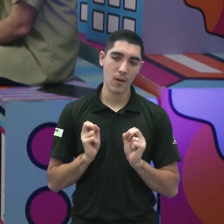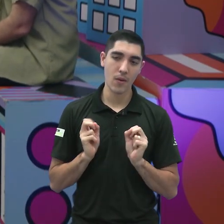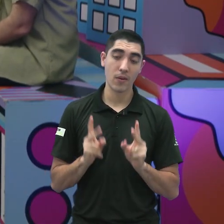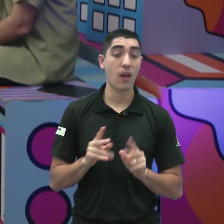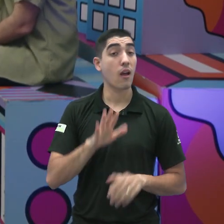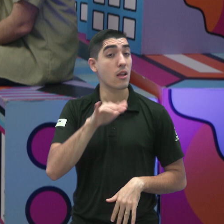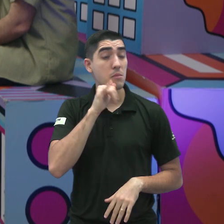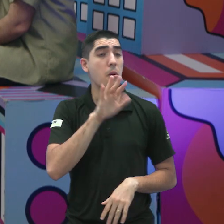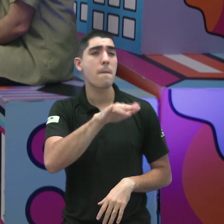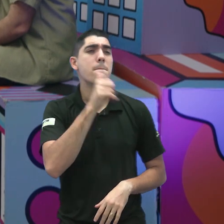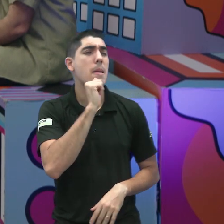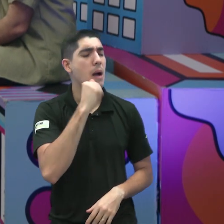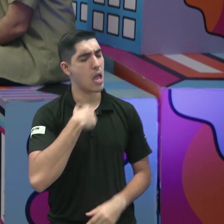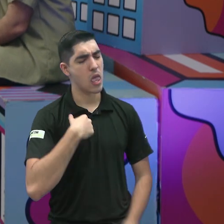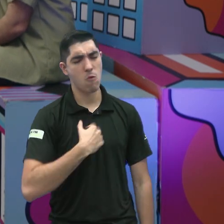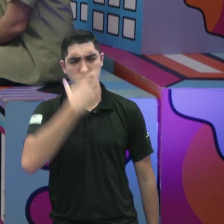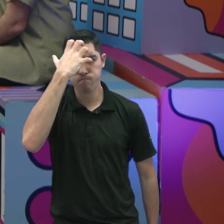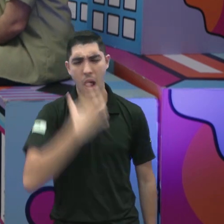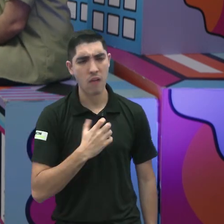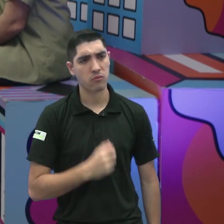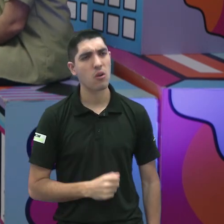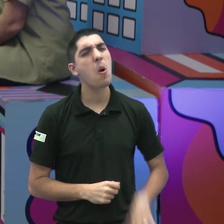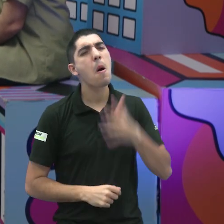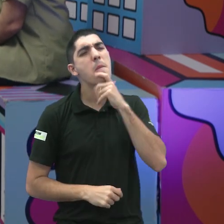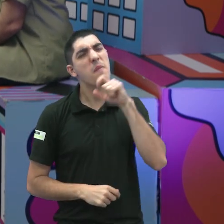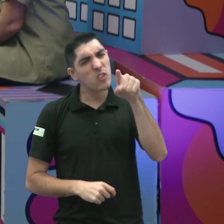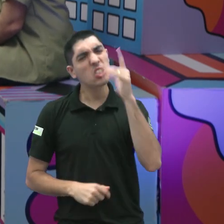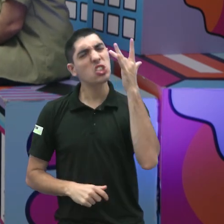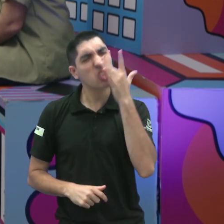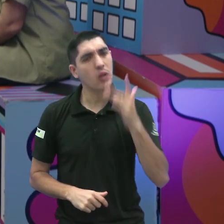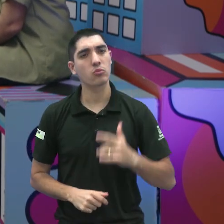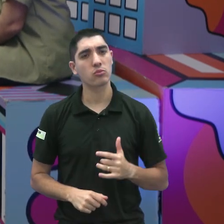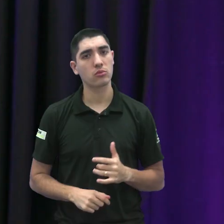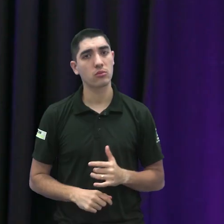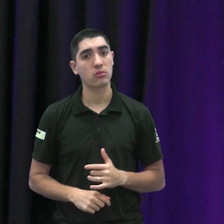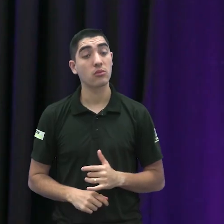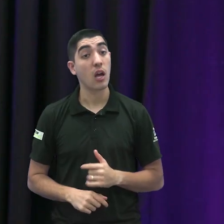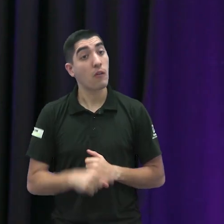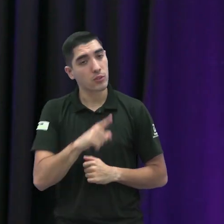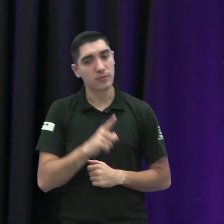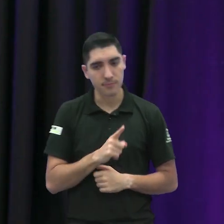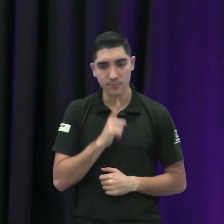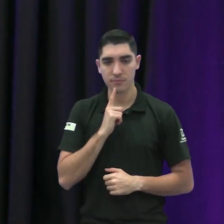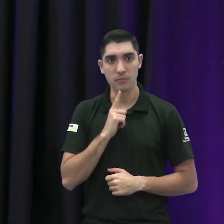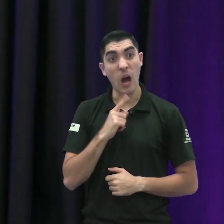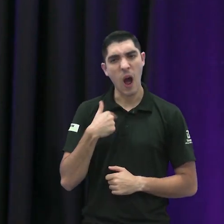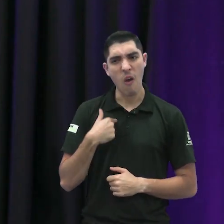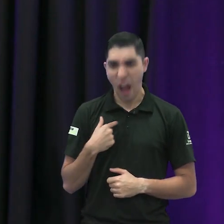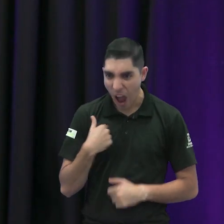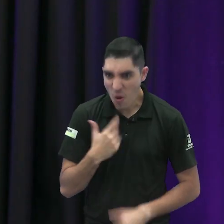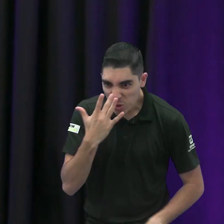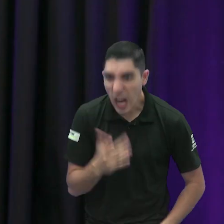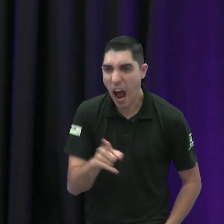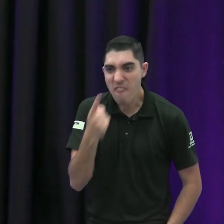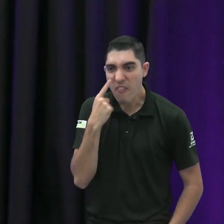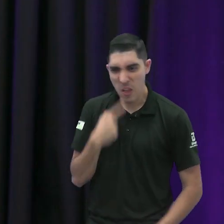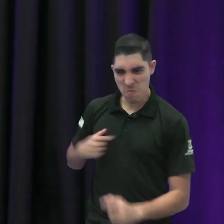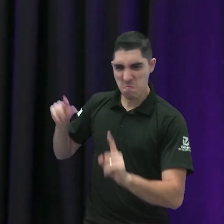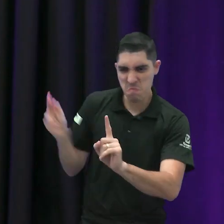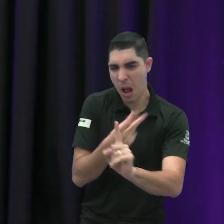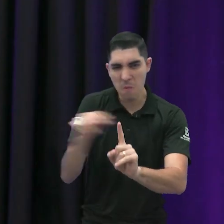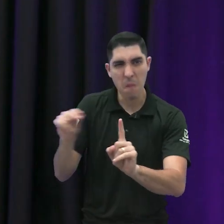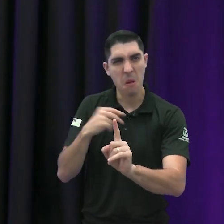ouvir, mãe, eu tô com raiva de você, mãe, pai, você é chato. E ouvir, sabe, sem fazer chantagem emocional com a